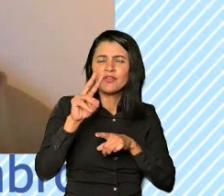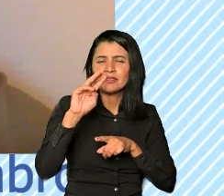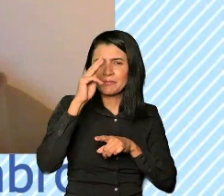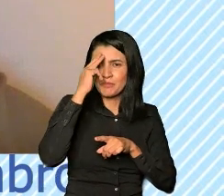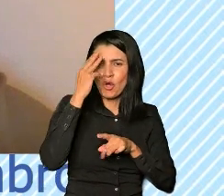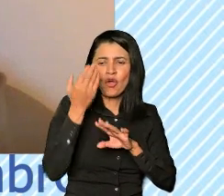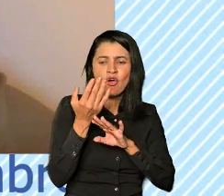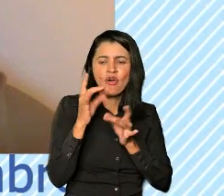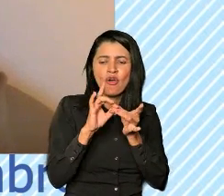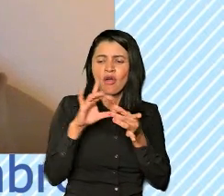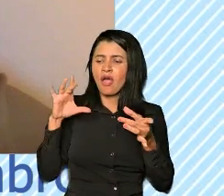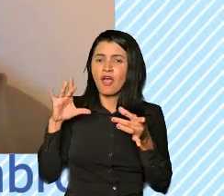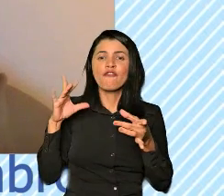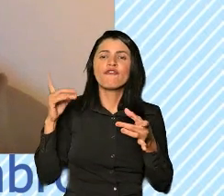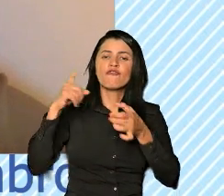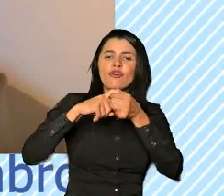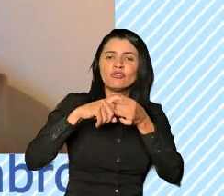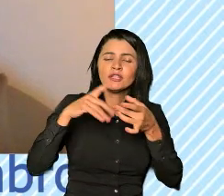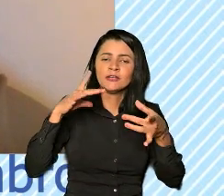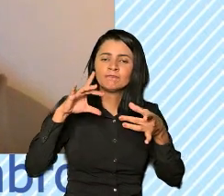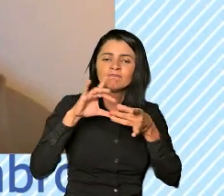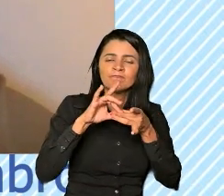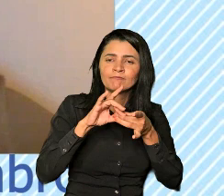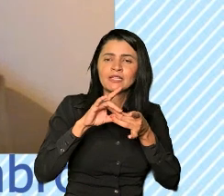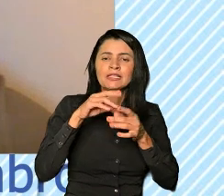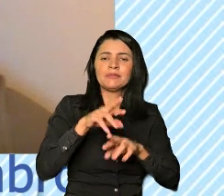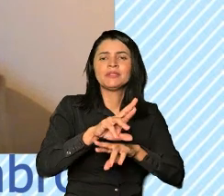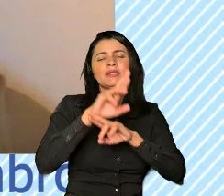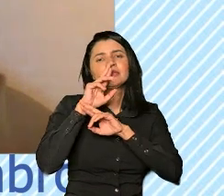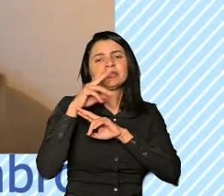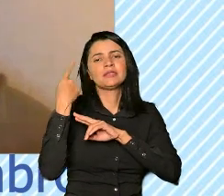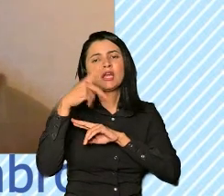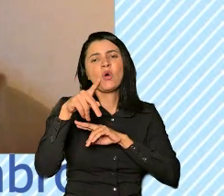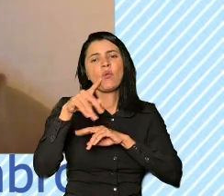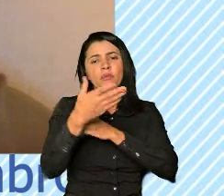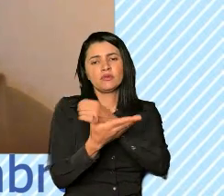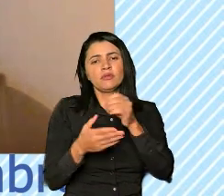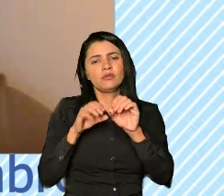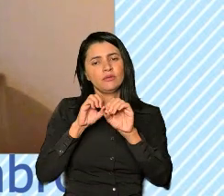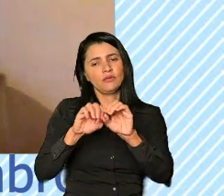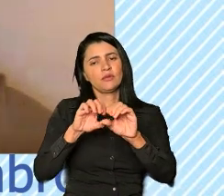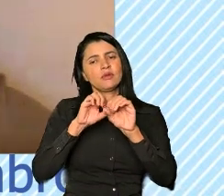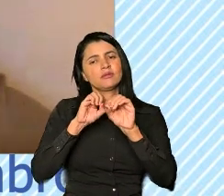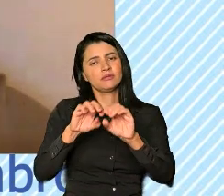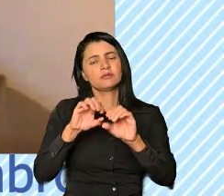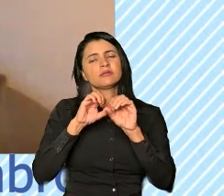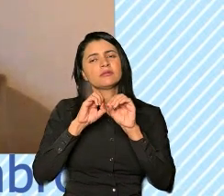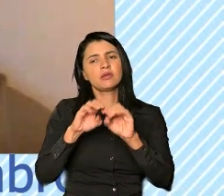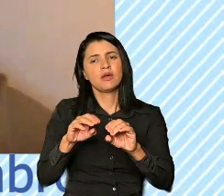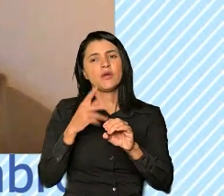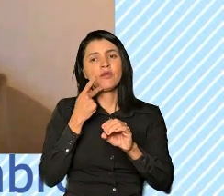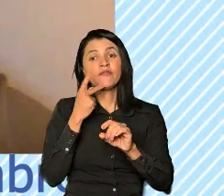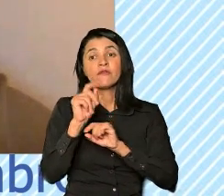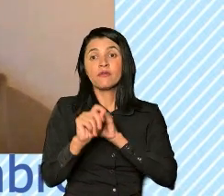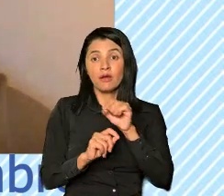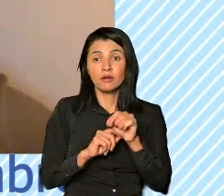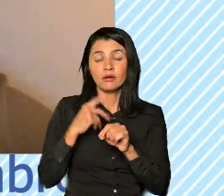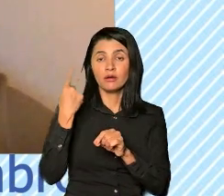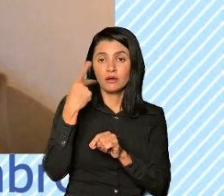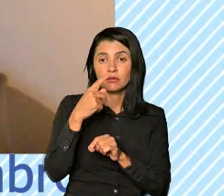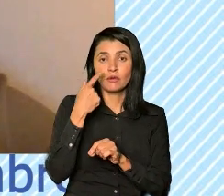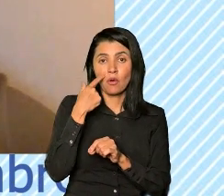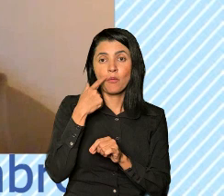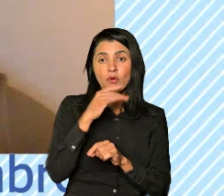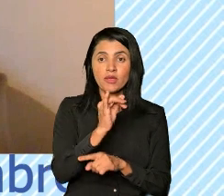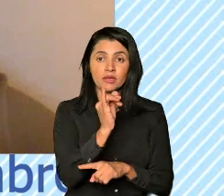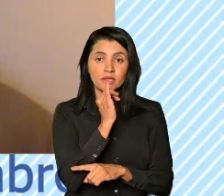descolada, fazer voltar essa ligação, essa representação através da educação. E falando daqui, pegando como